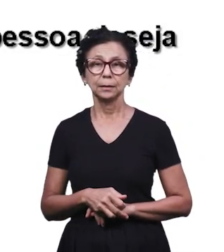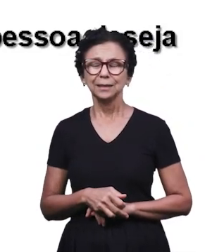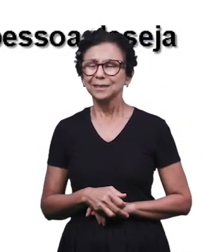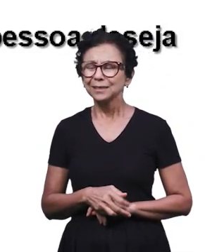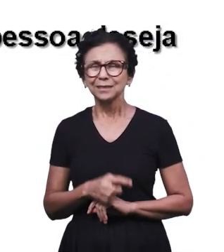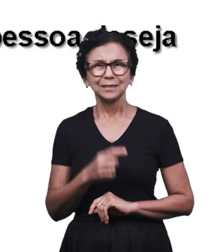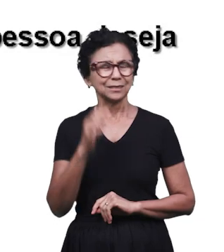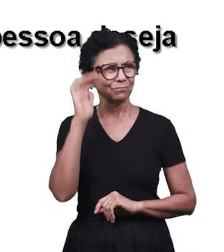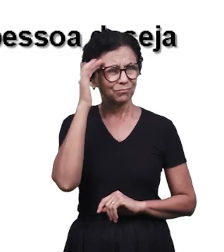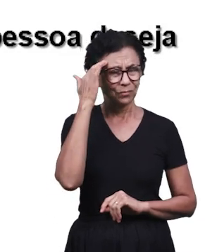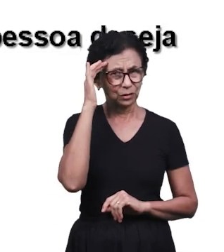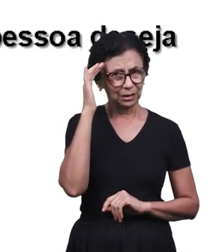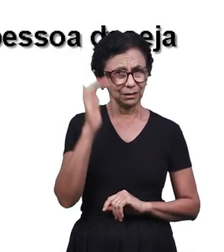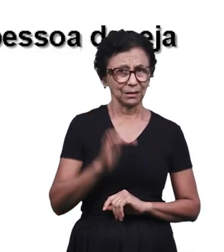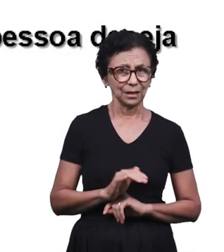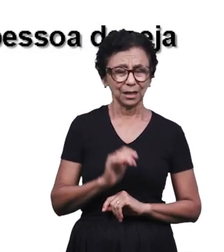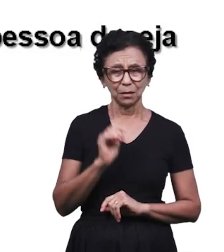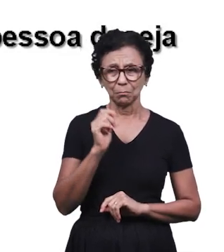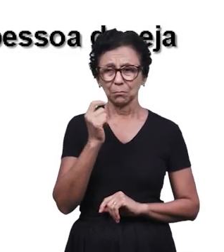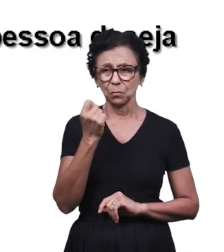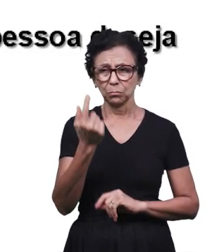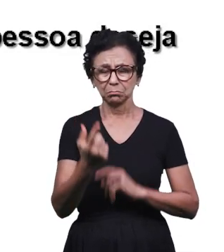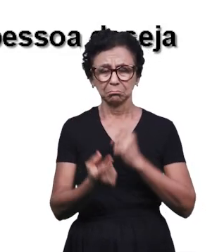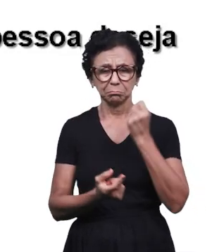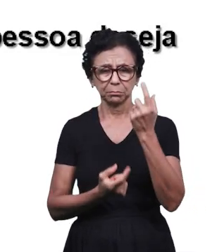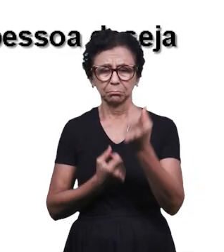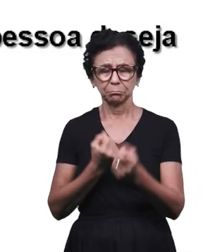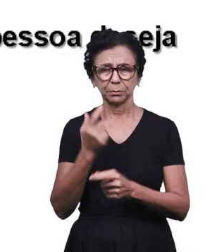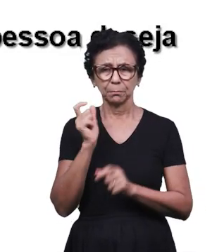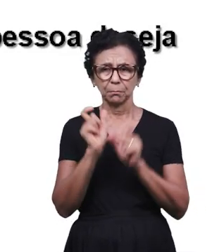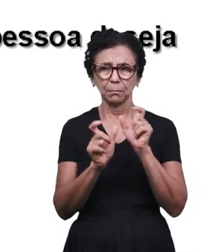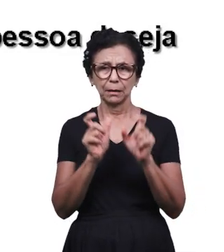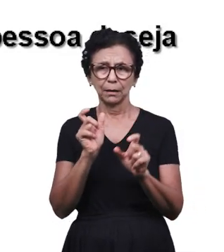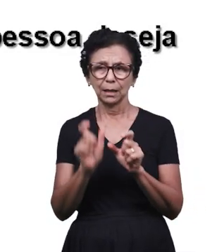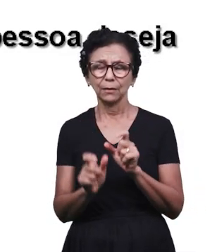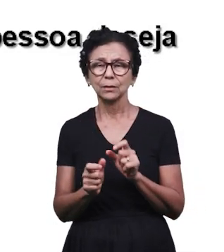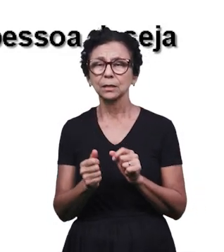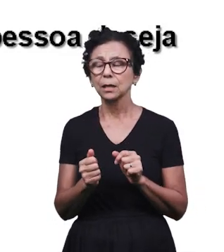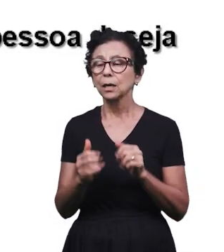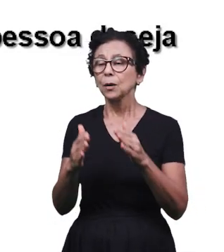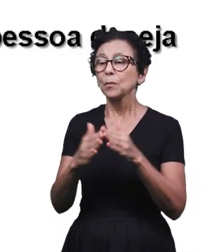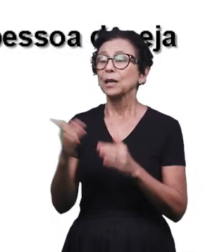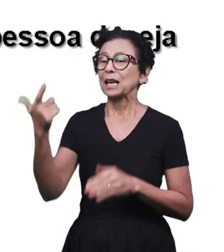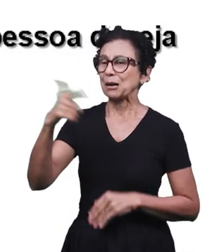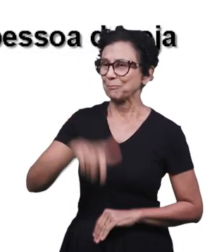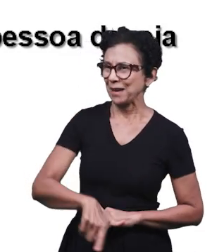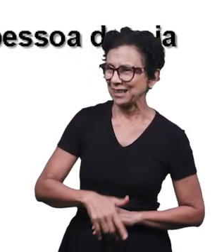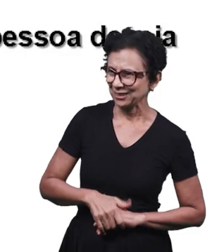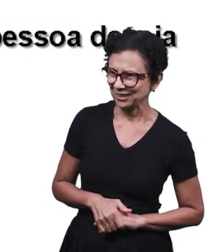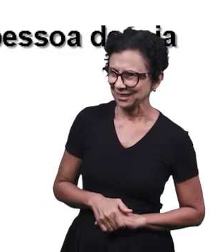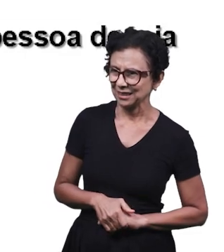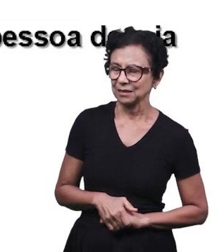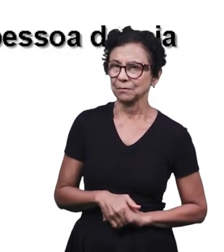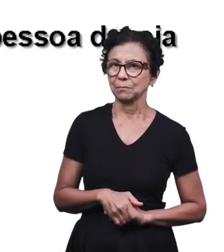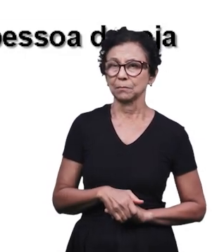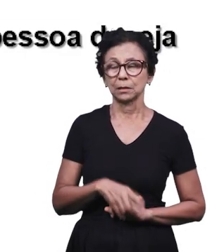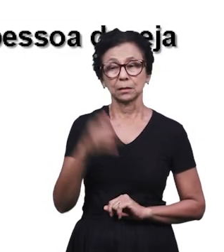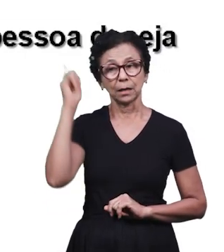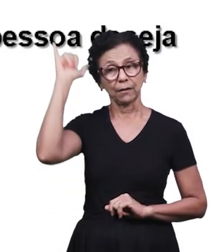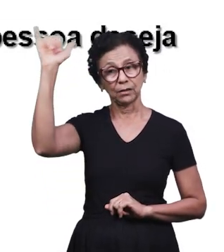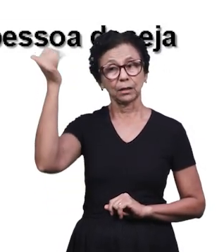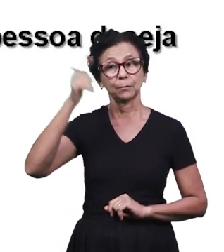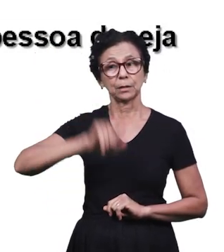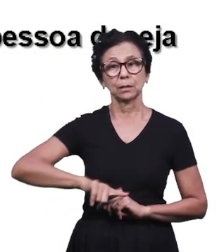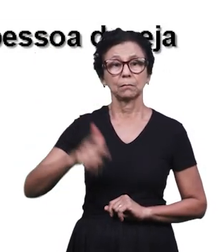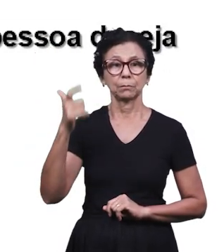não entendermos uma palavra ou outra, nós podemos pedir aos irmãos para repetirem, mas devemos evitar muitas repetições